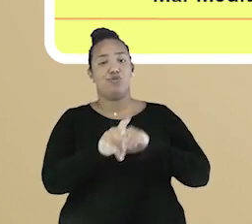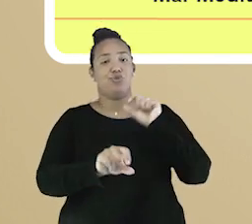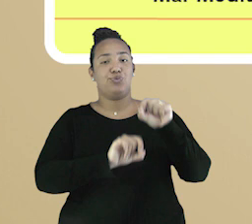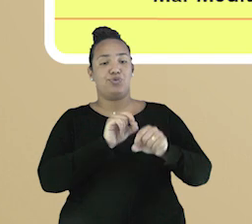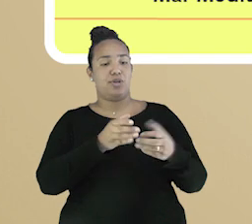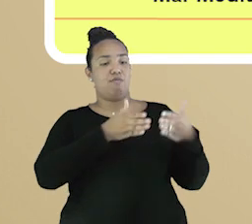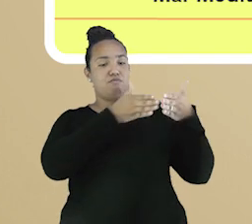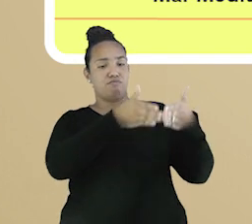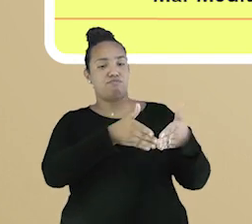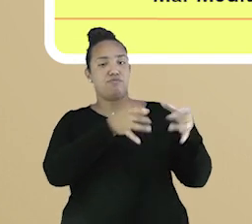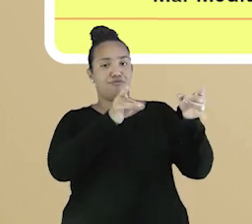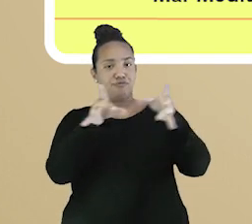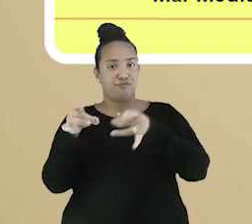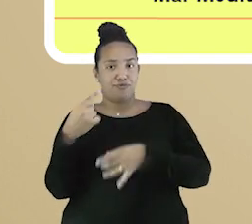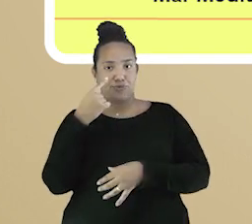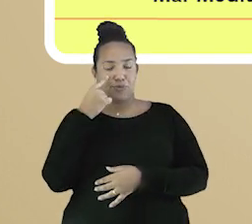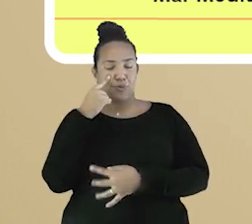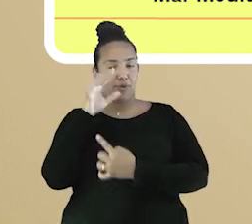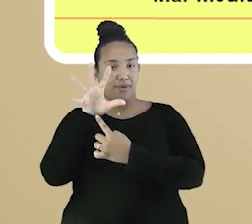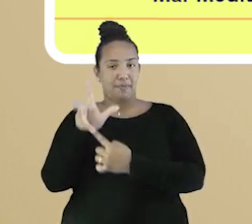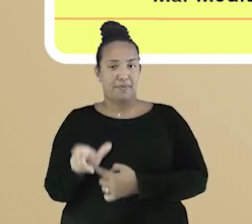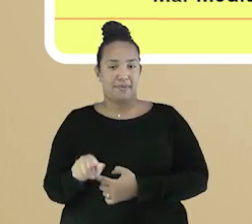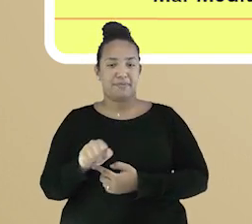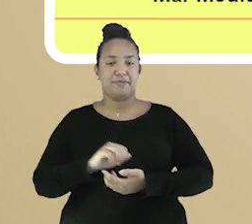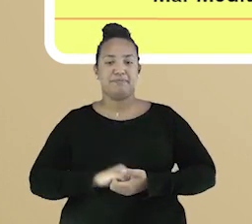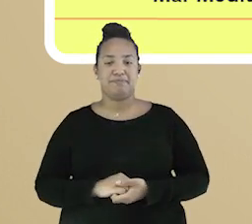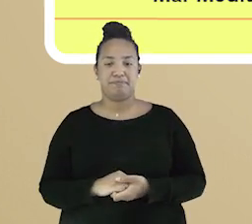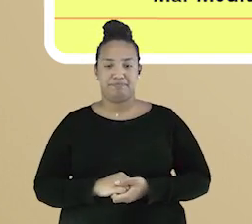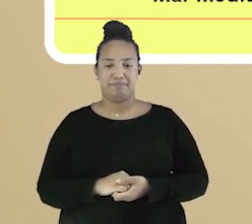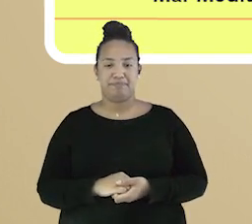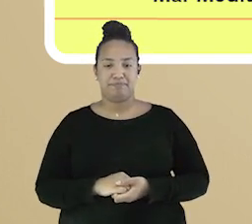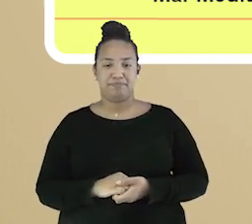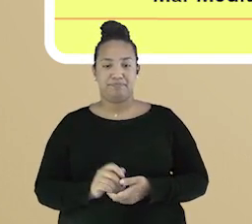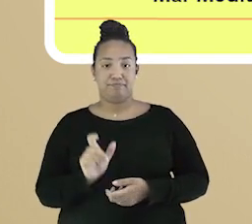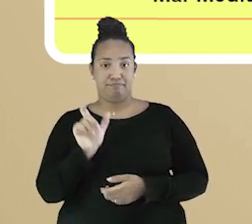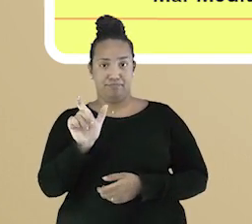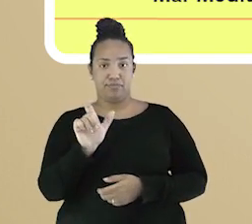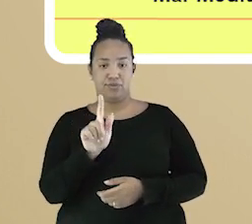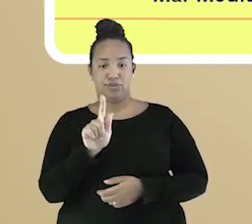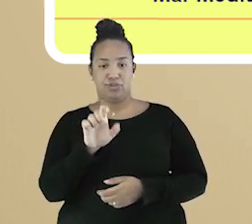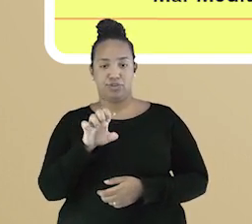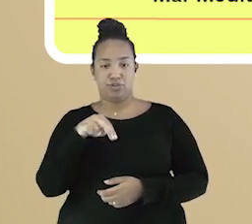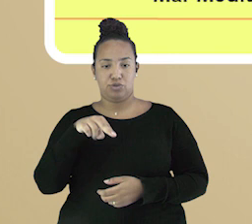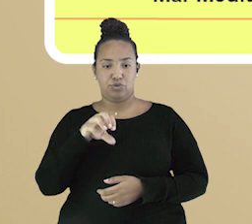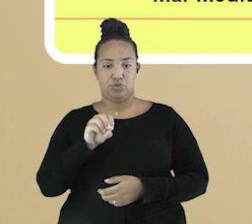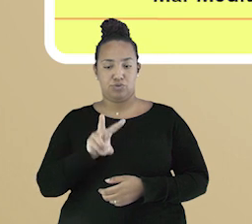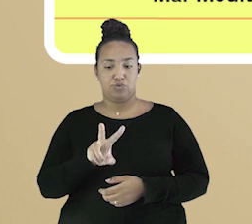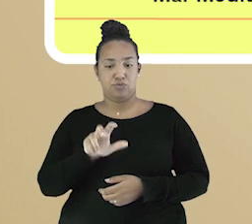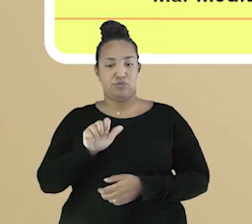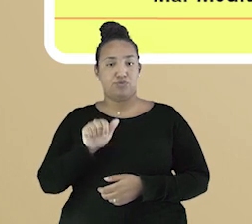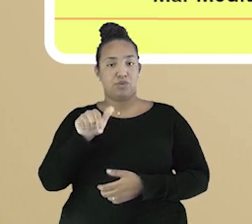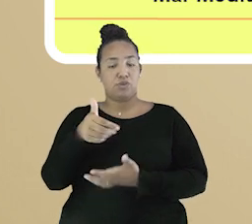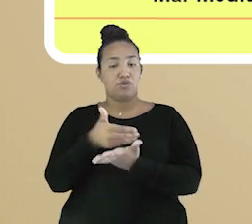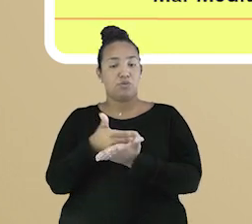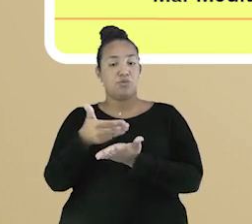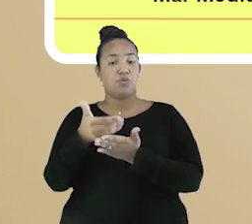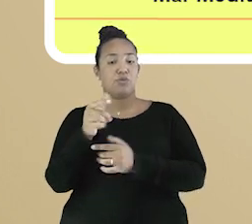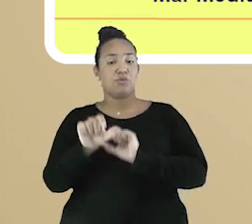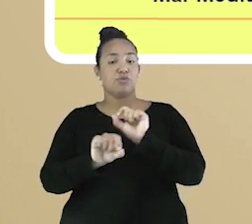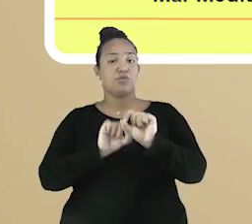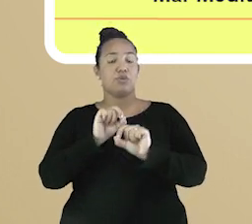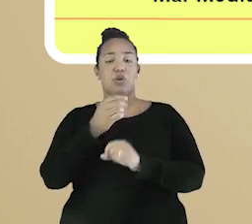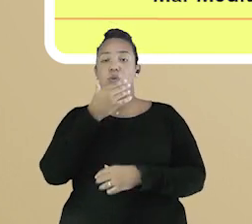comércio marítimo. Bora dar uma olhadinha aqui no mapa? Pessoal, foi em Gênova que nasceu o famoso explorador